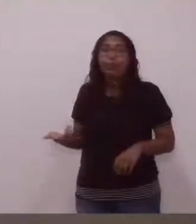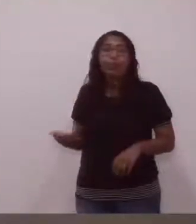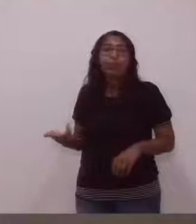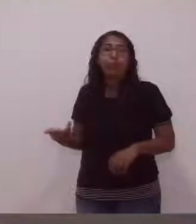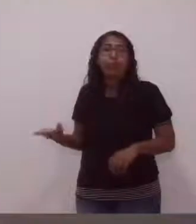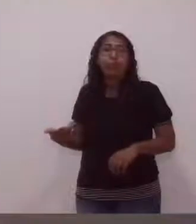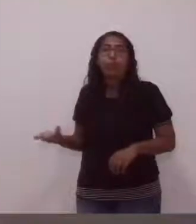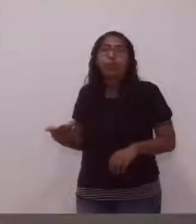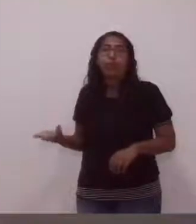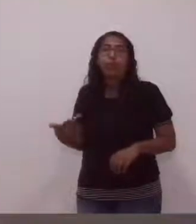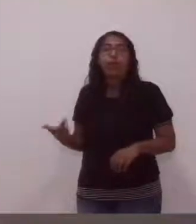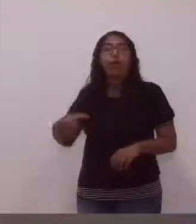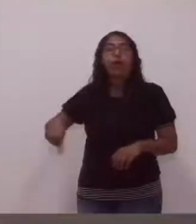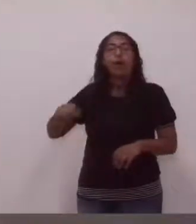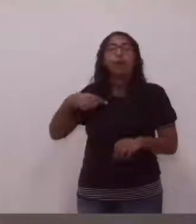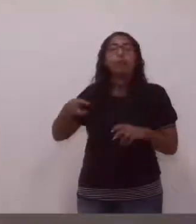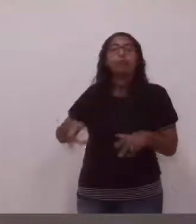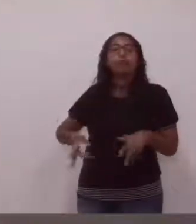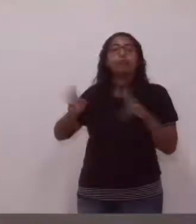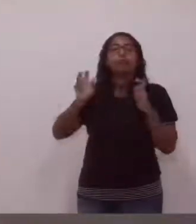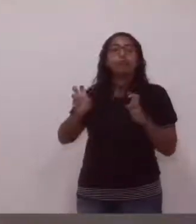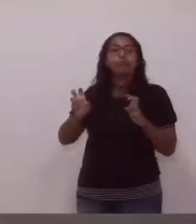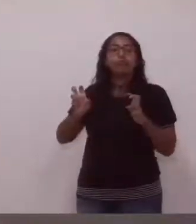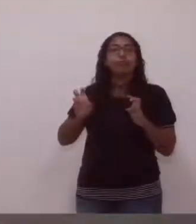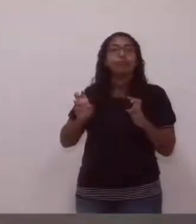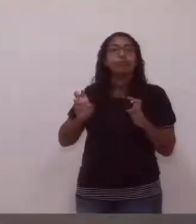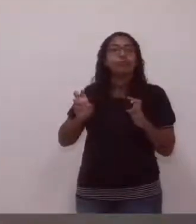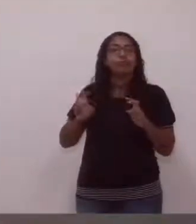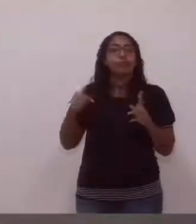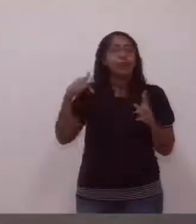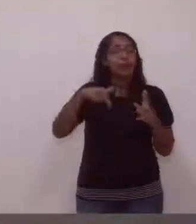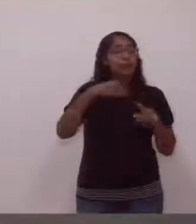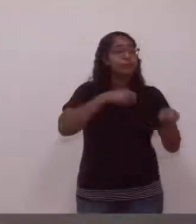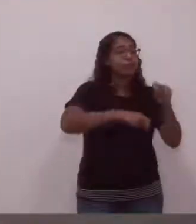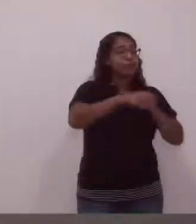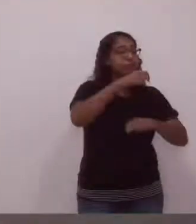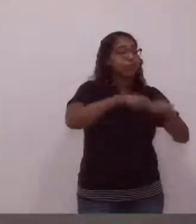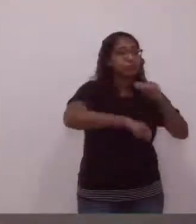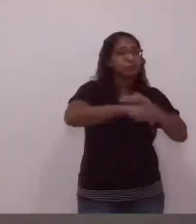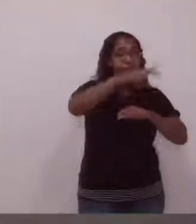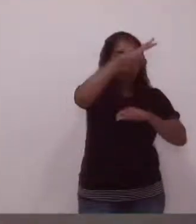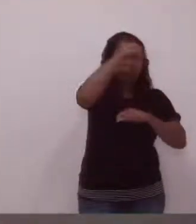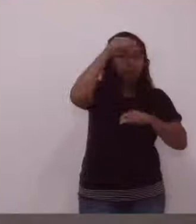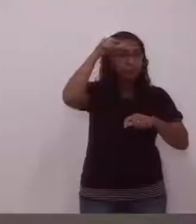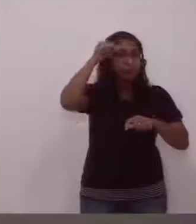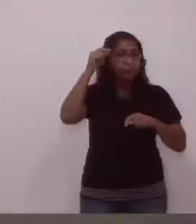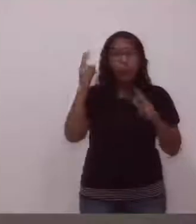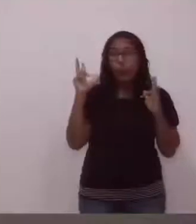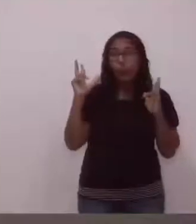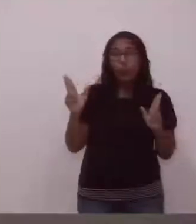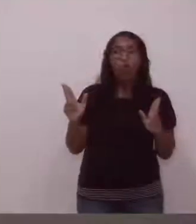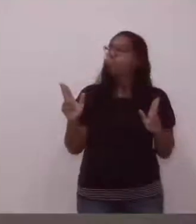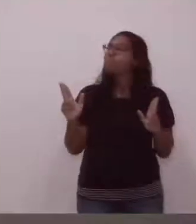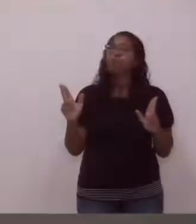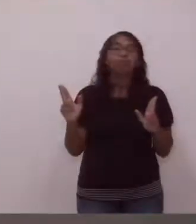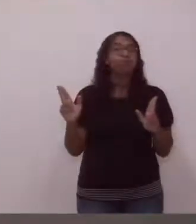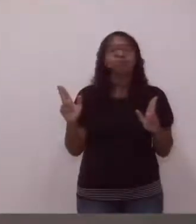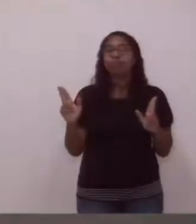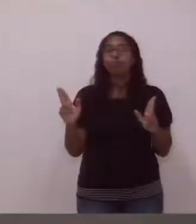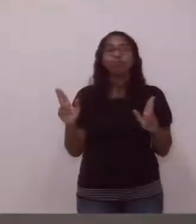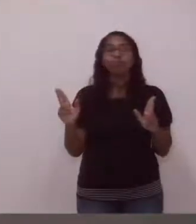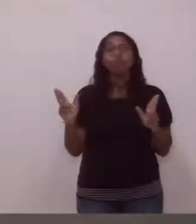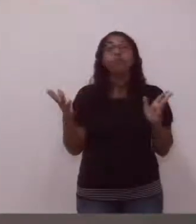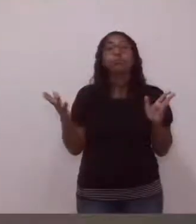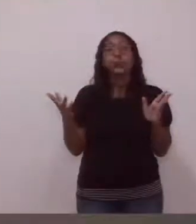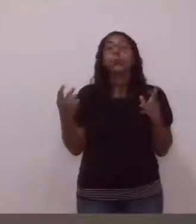nós estamos percebendo que a administração pública, no geral, não tem acompanhado isso. E aí que vem